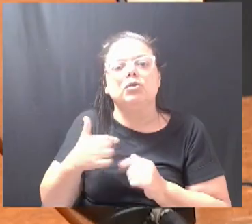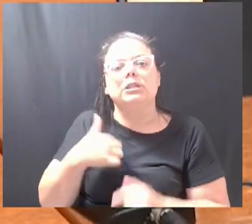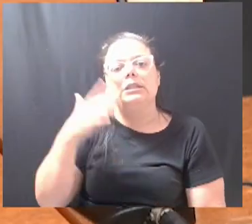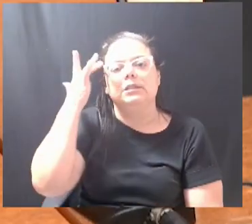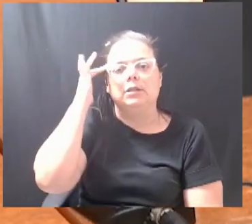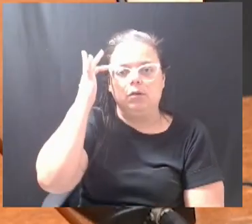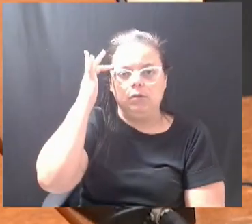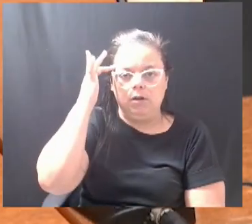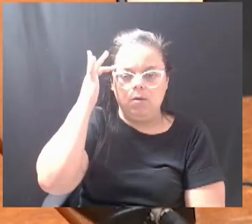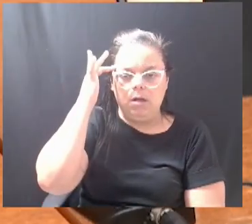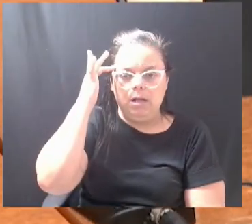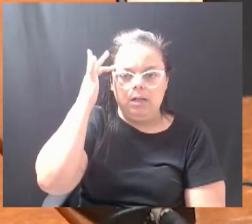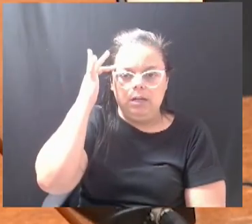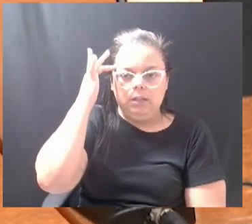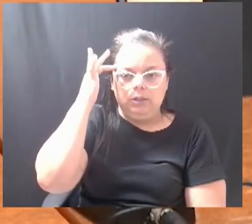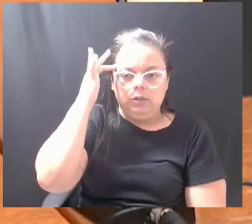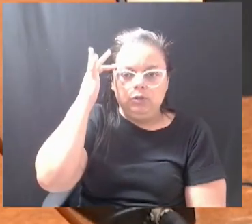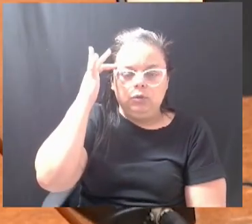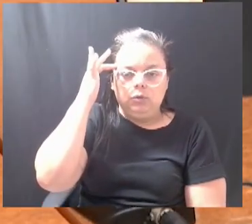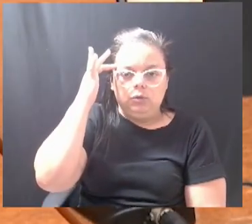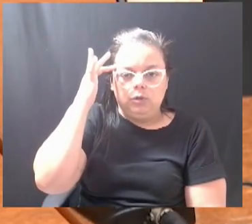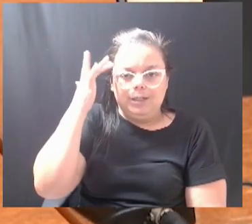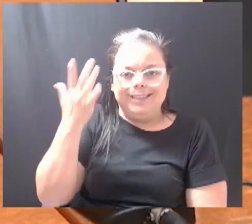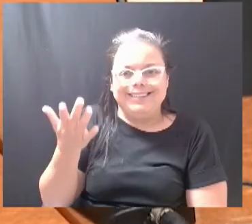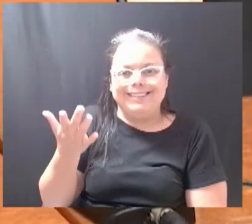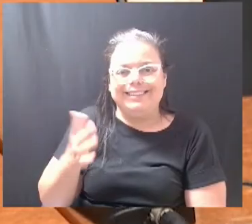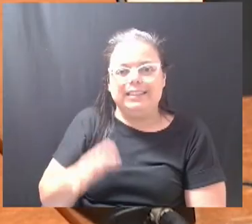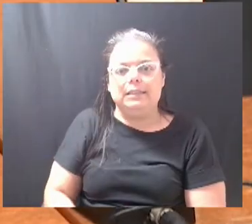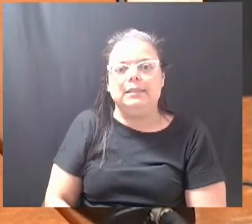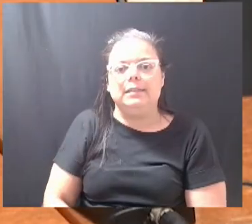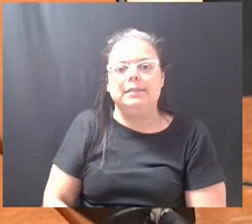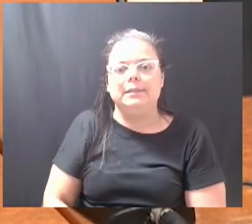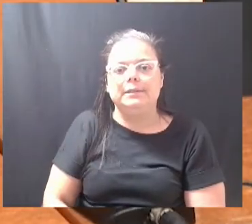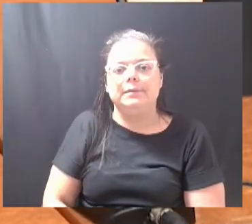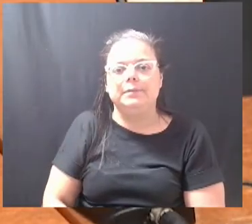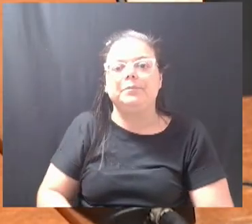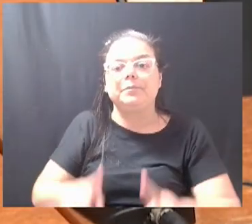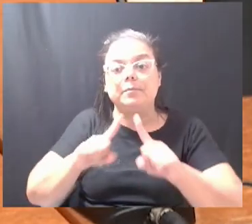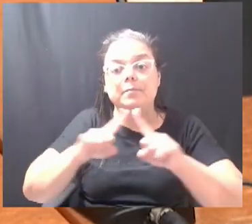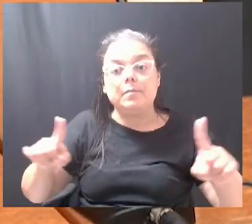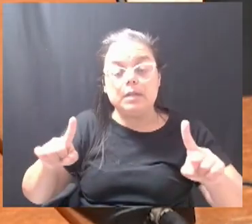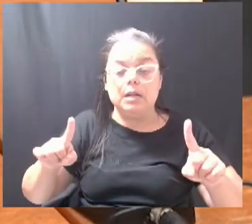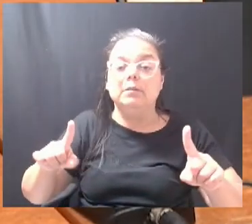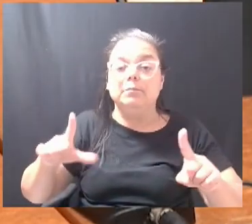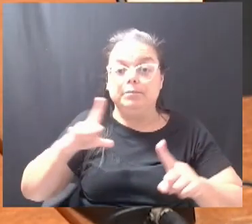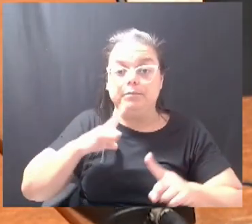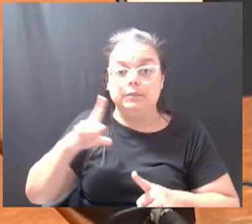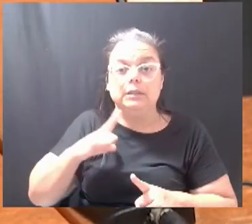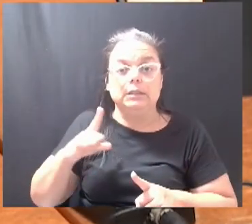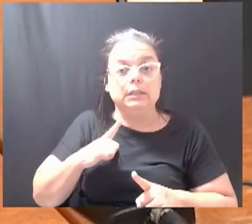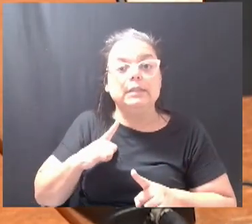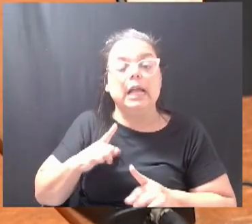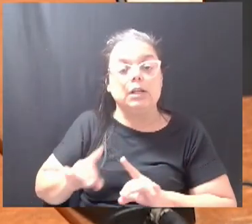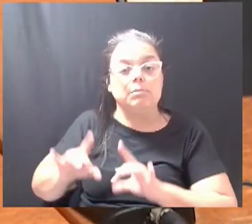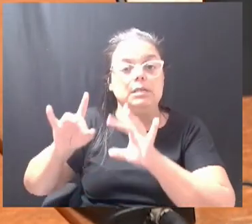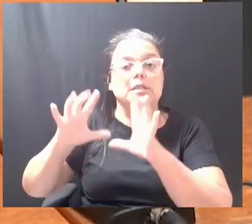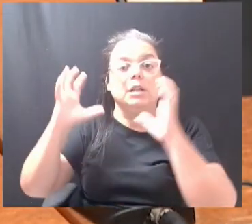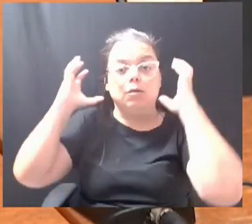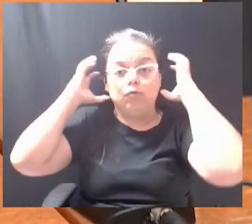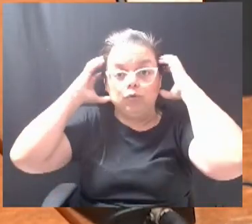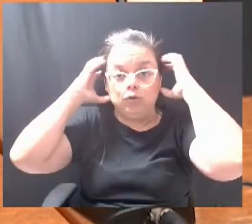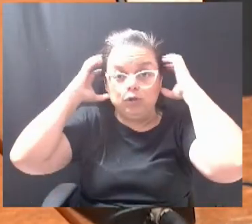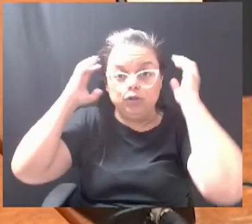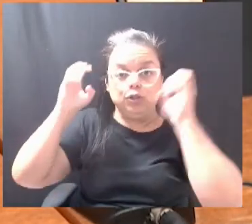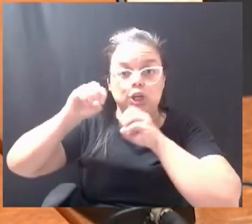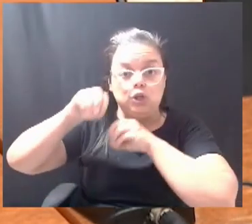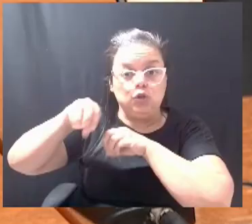aí demanda, claro, investimento aí, né? Mas existe uma especialidade que é a fonoaudiologia educacional.